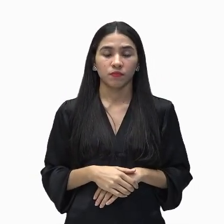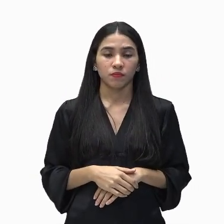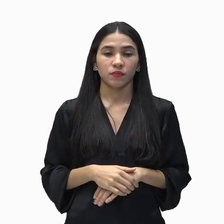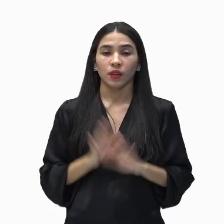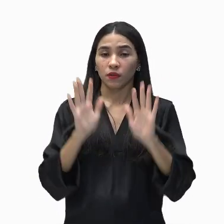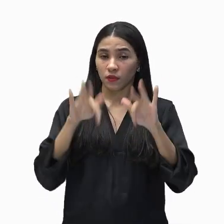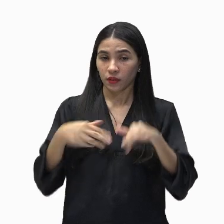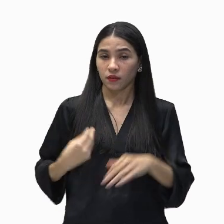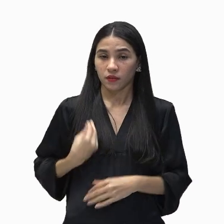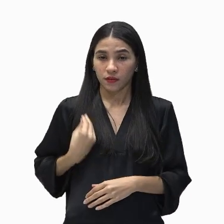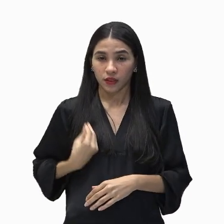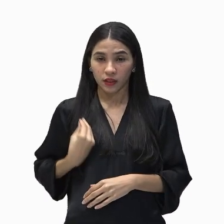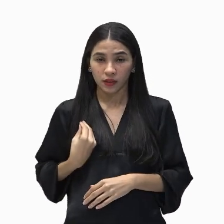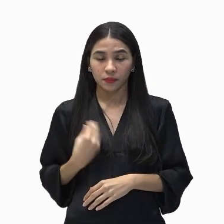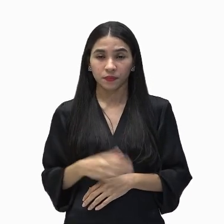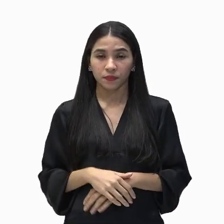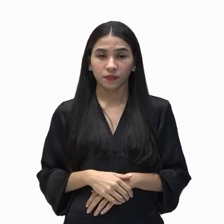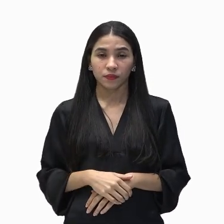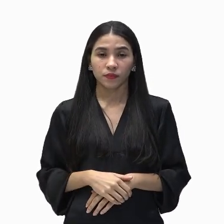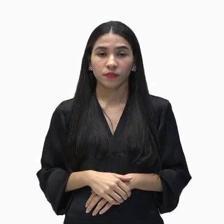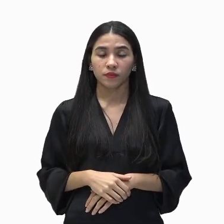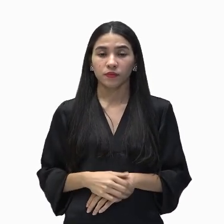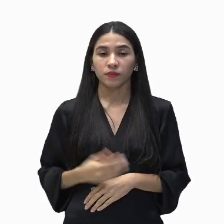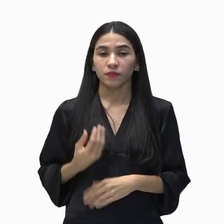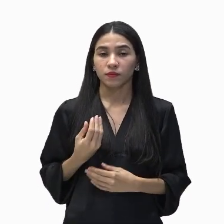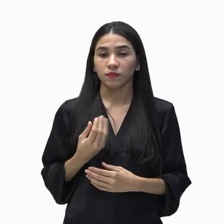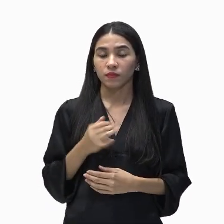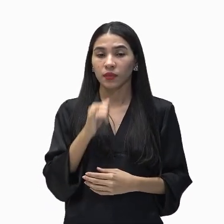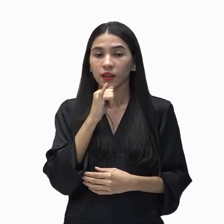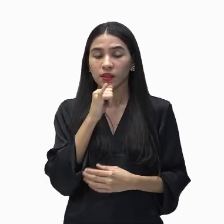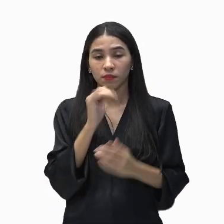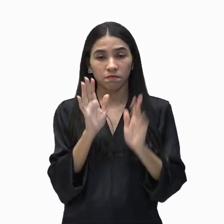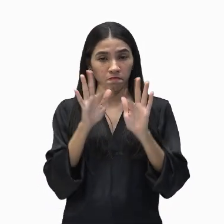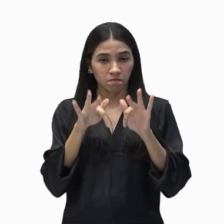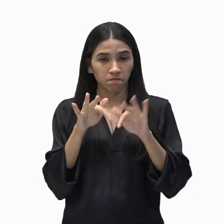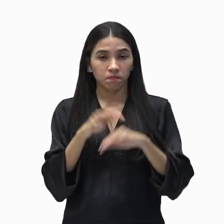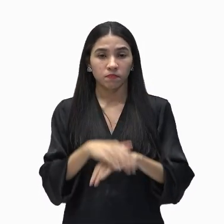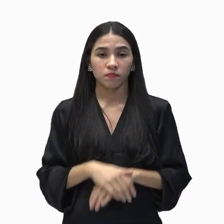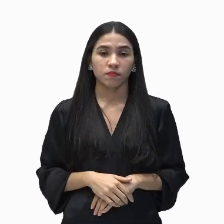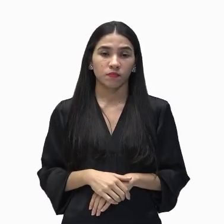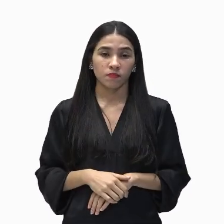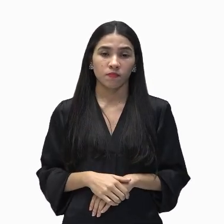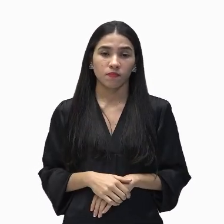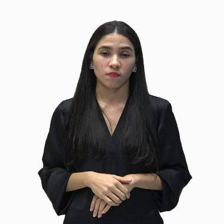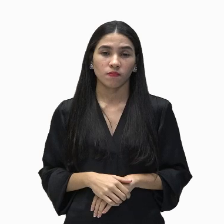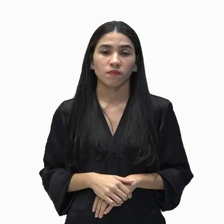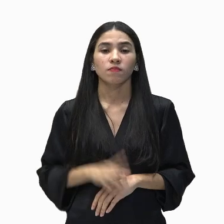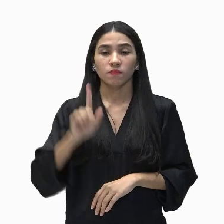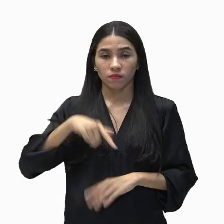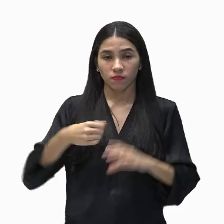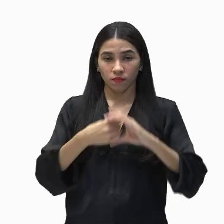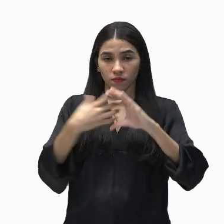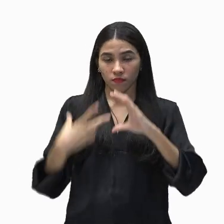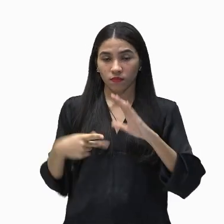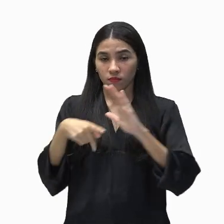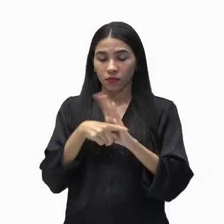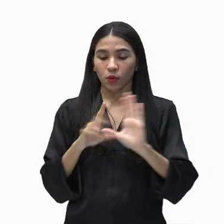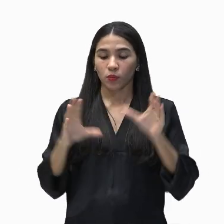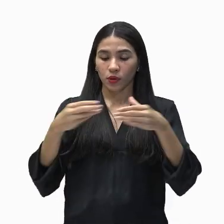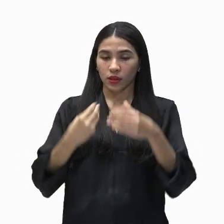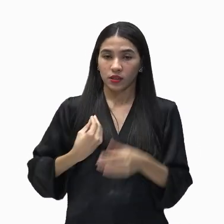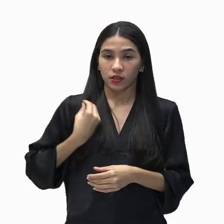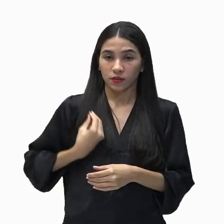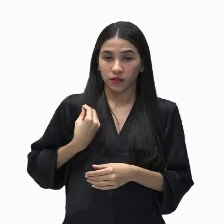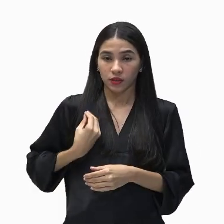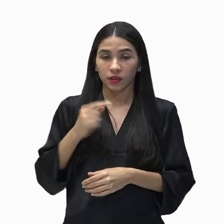Finda a sua vida, finda o seu ciclo de vida. Isso é uma característica dos seres vivos.